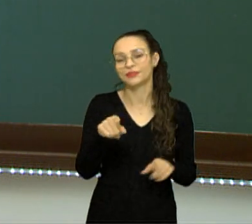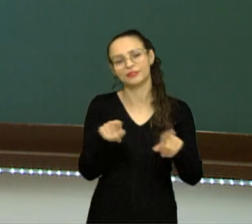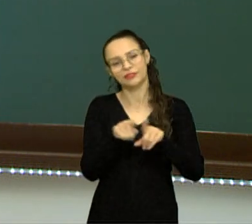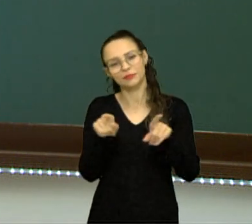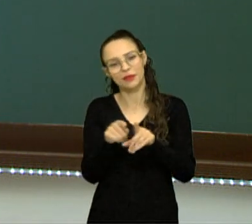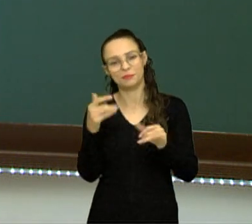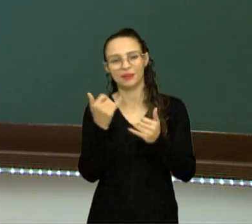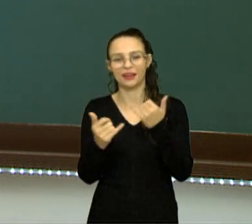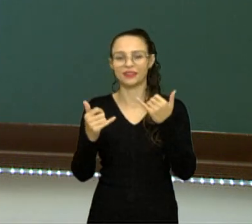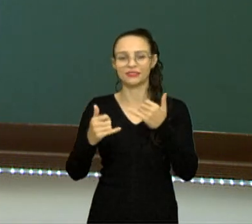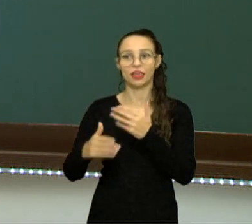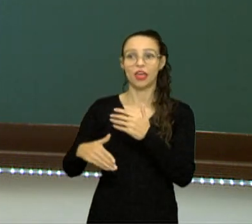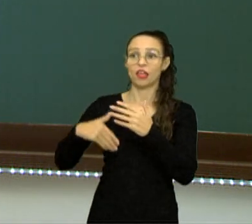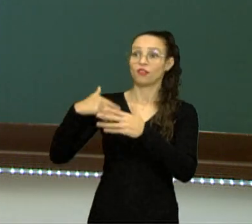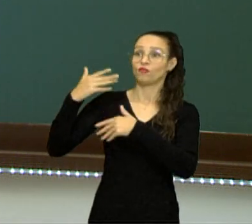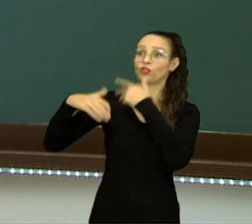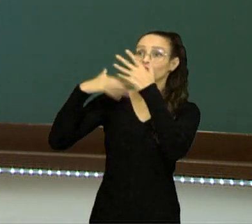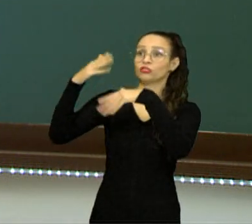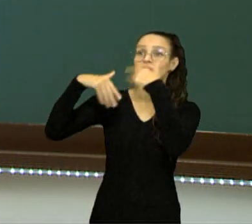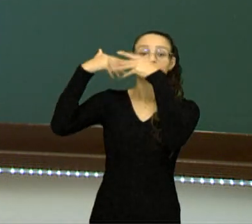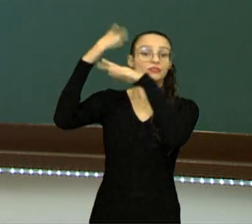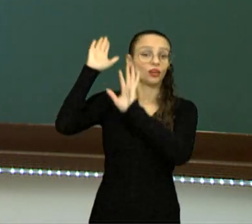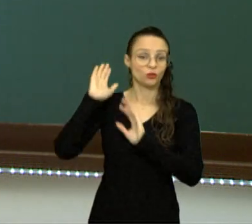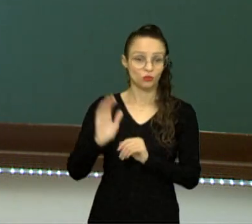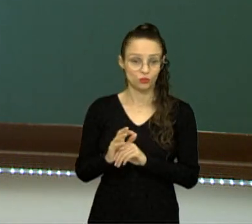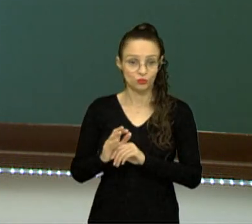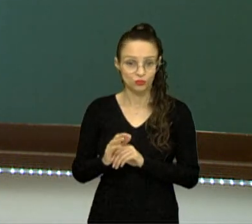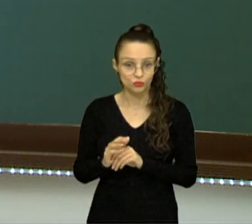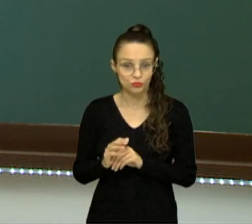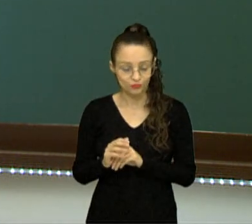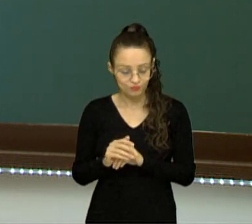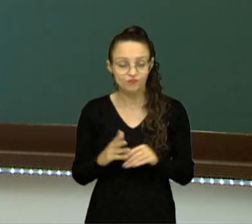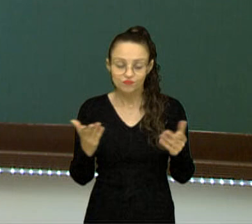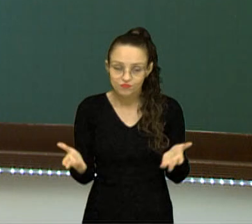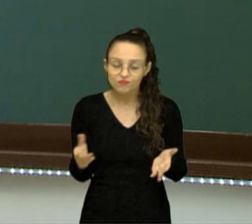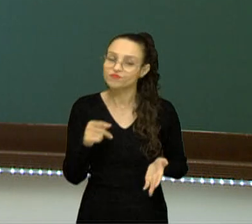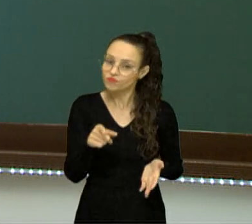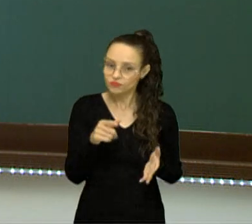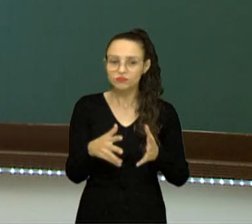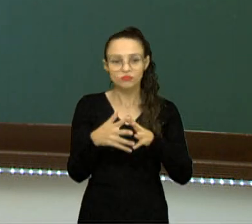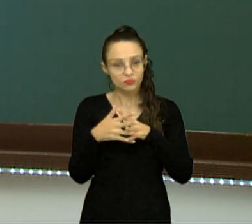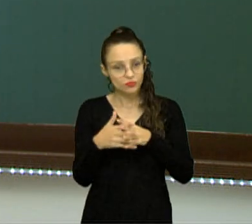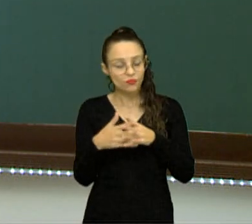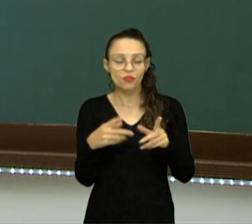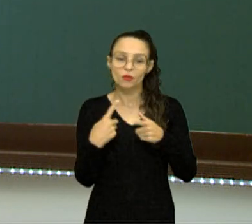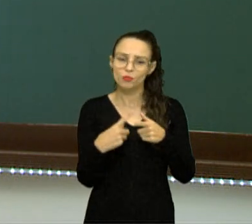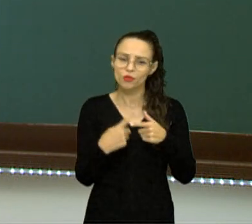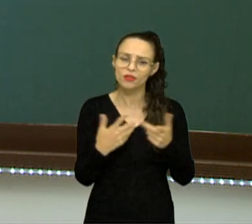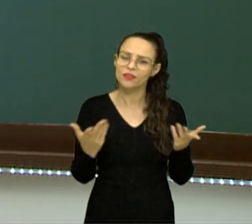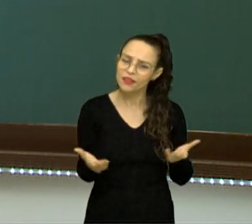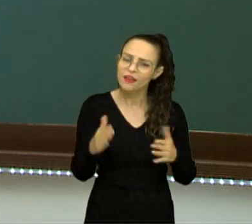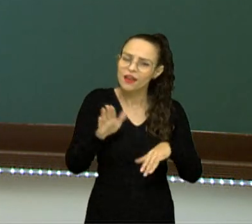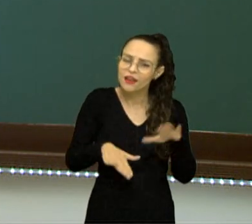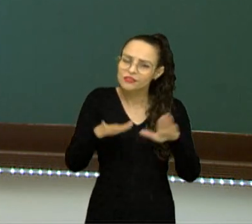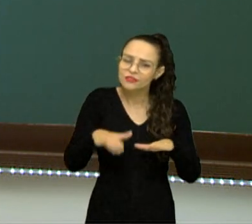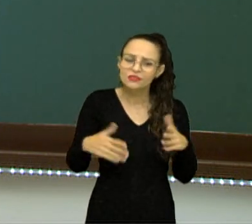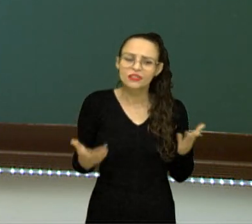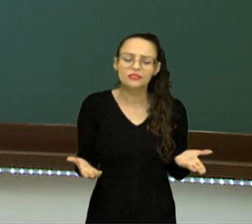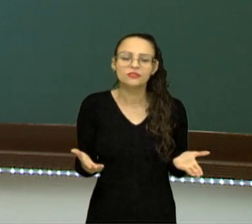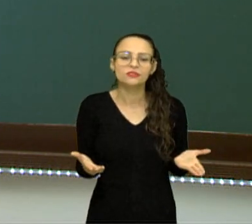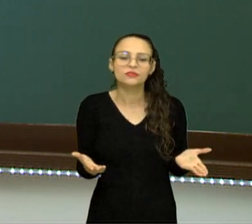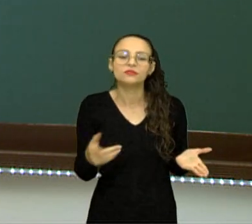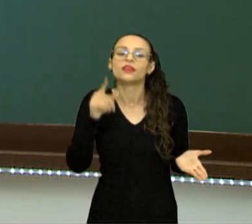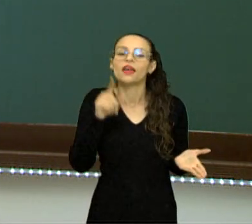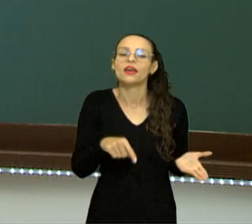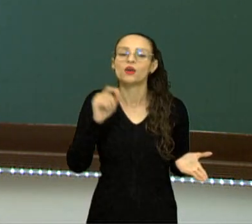de uma evolução. Evolução, inclusive, de civilização. E isso é muito complicado, porque você acaba, às vezes, tirando